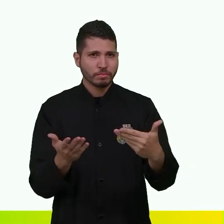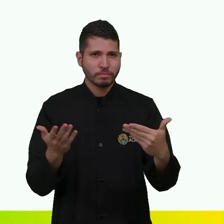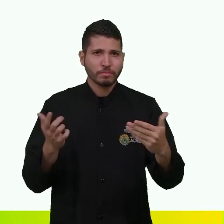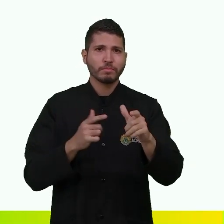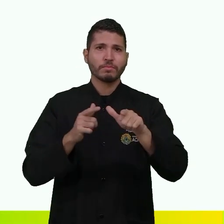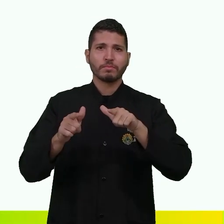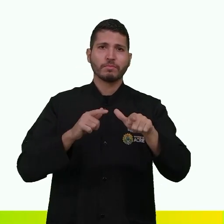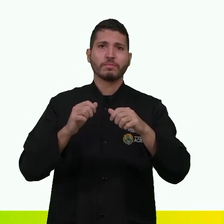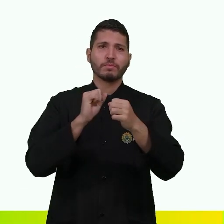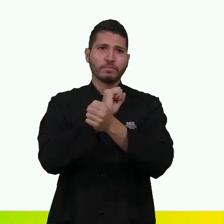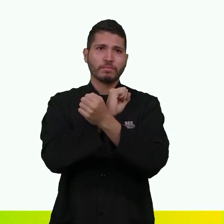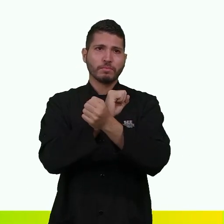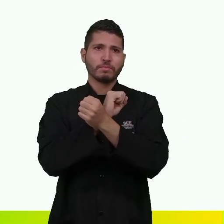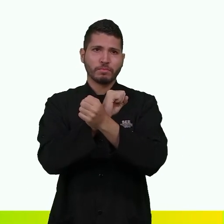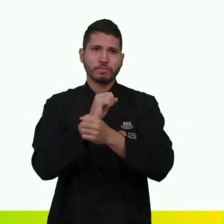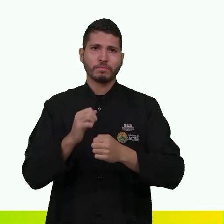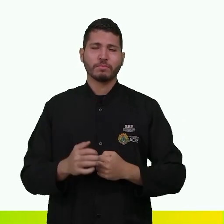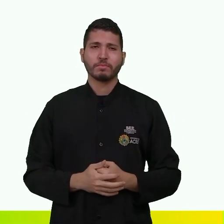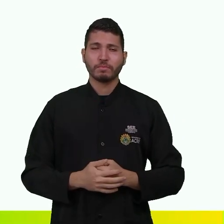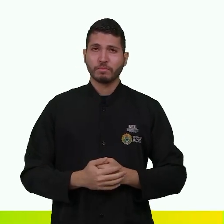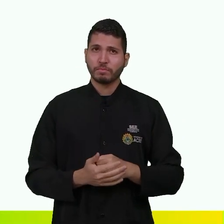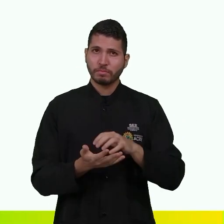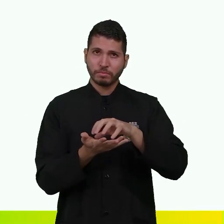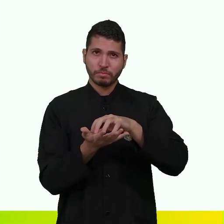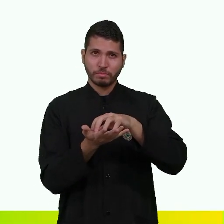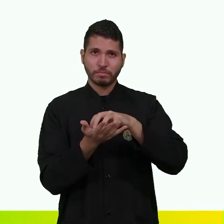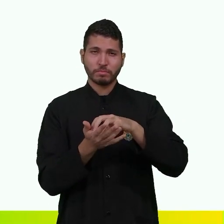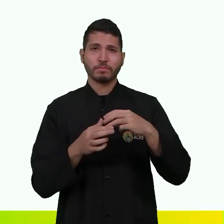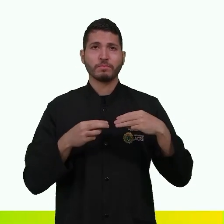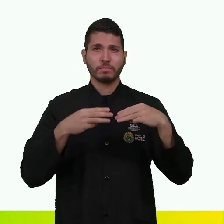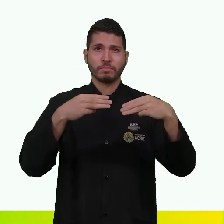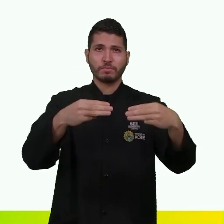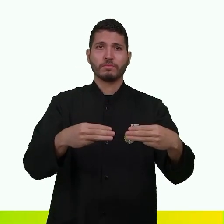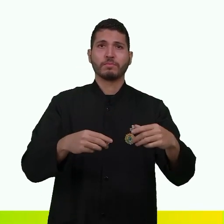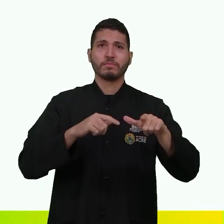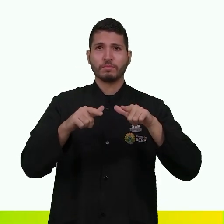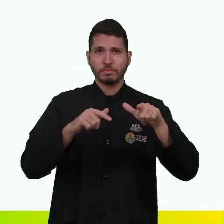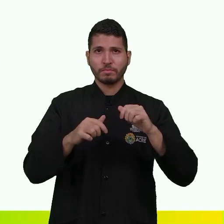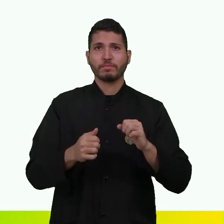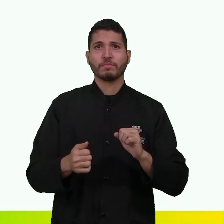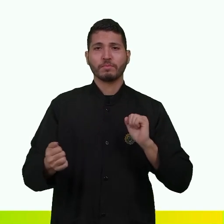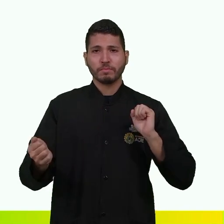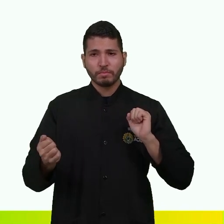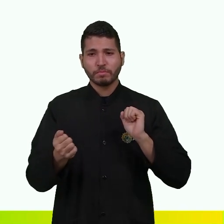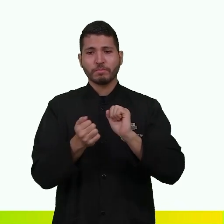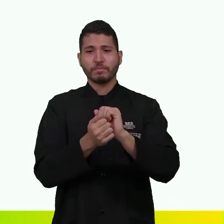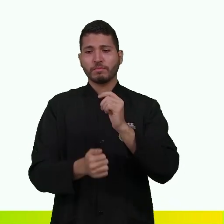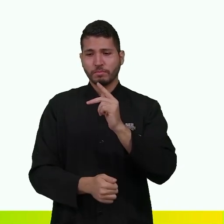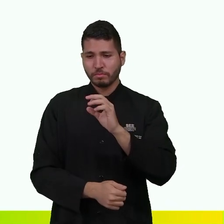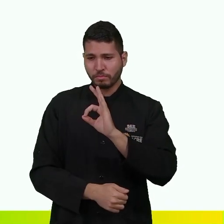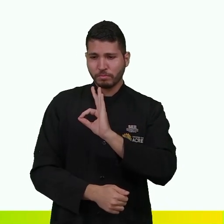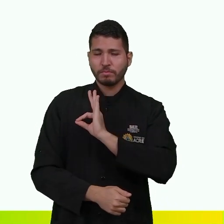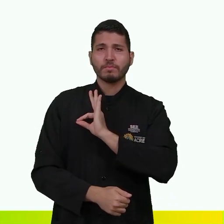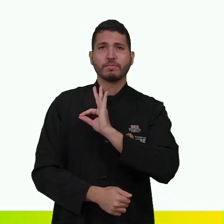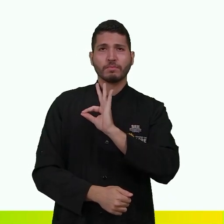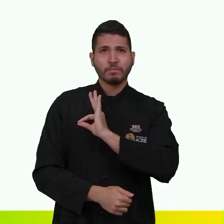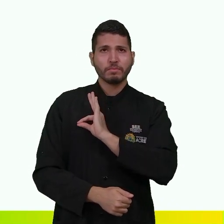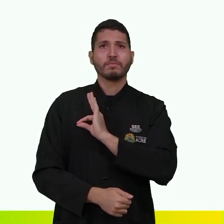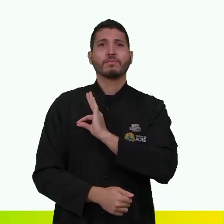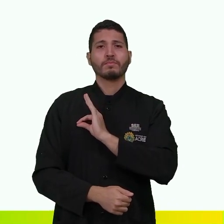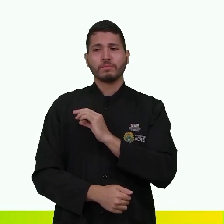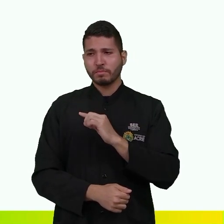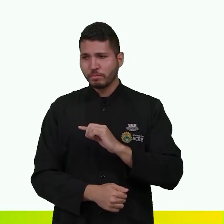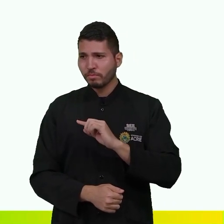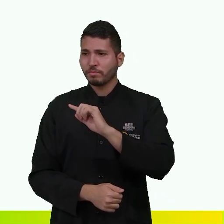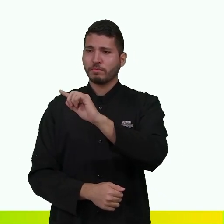do Ministério do Trabalho, junto com a polícia, vão lá e resgatam esses trabalhadores que são